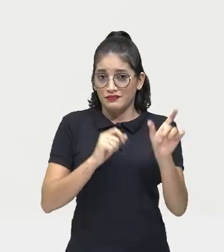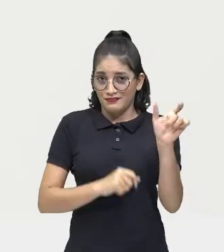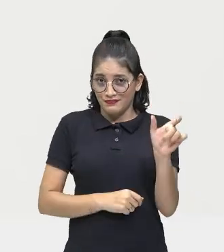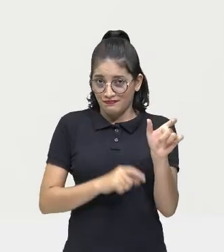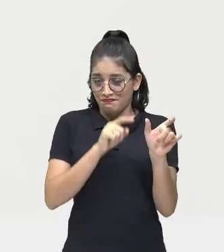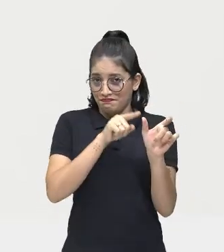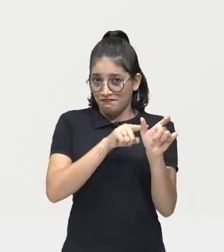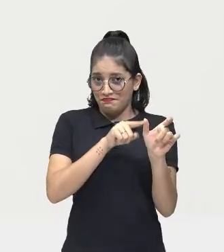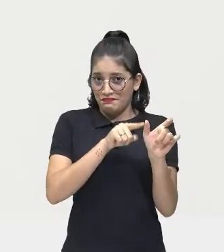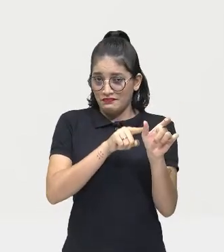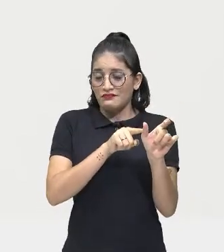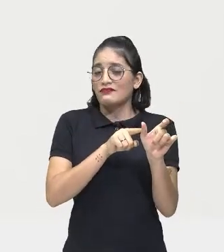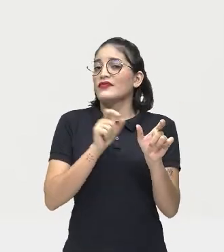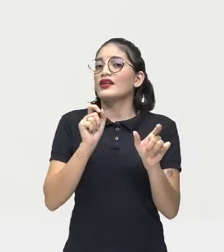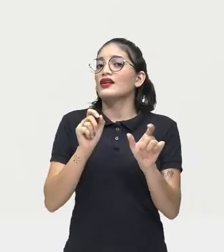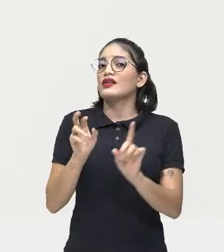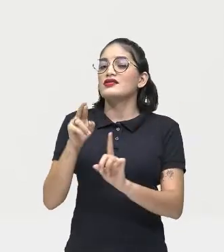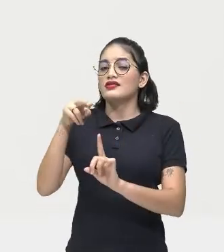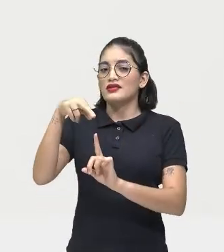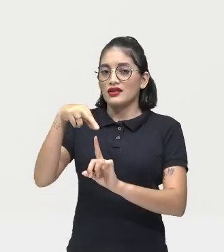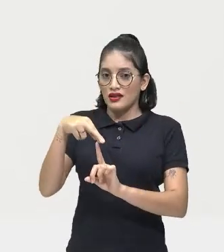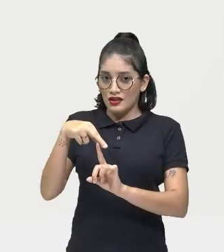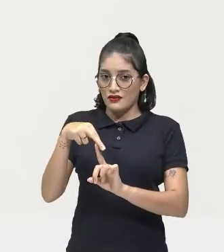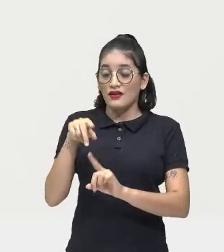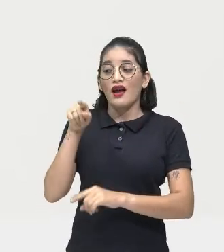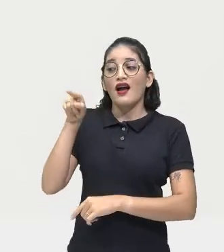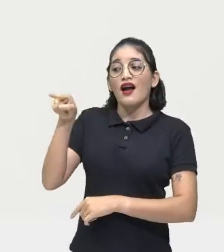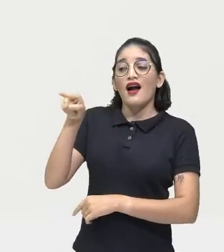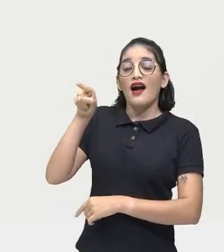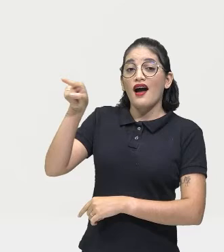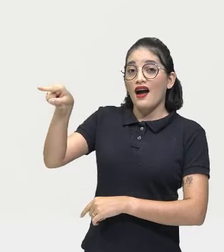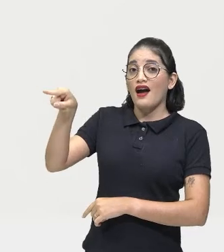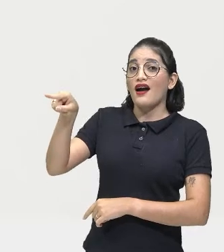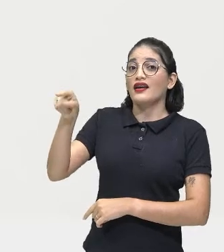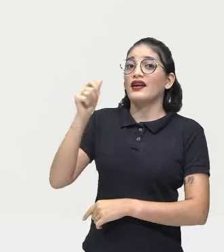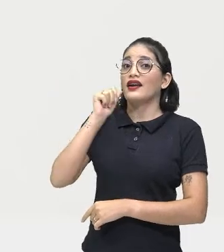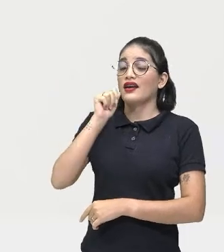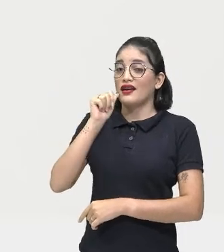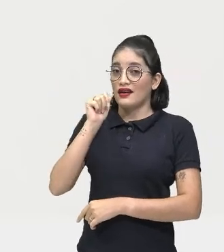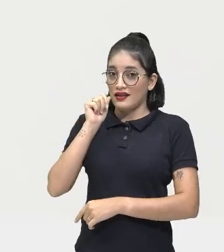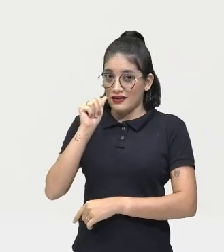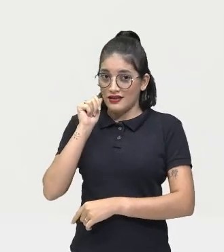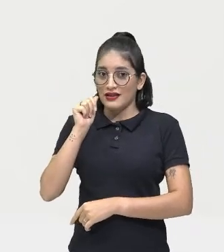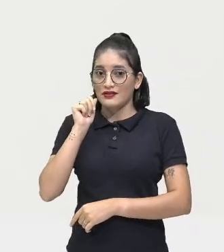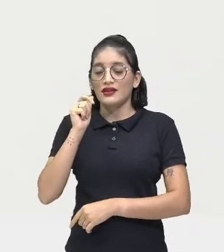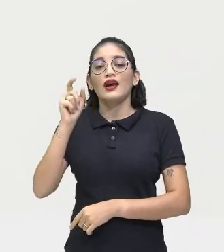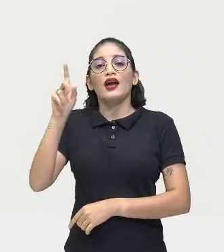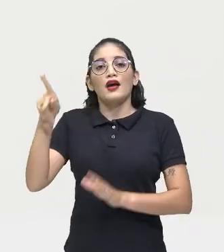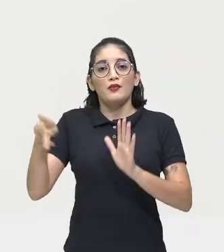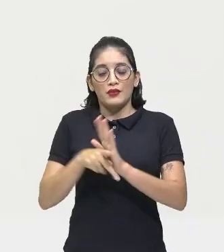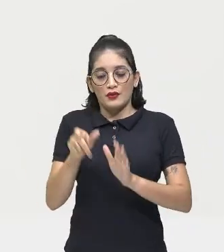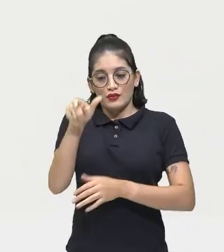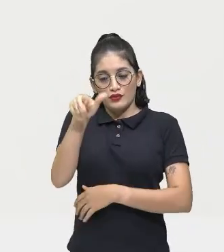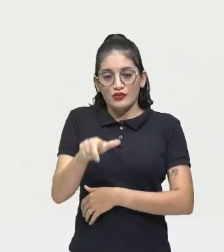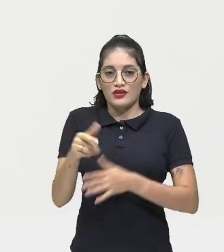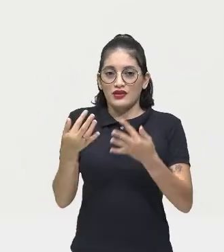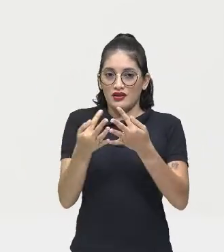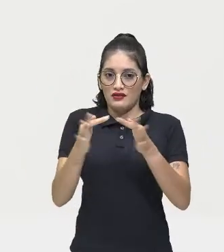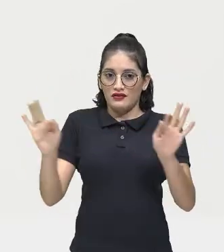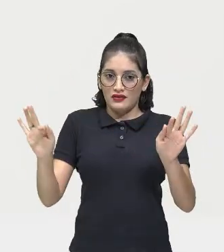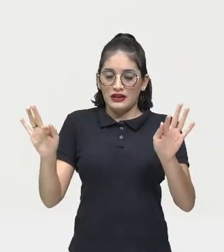que essa palavra se refere àquela garota, que é o sujeito da minha oração. Observem aqui